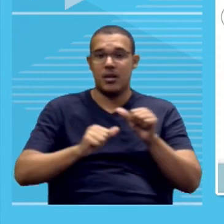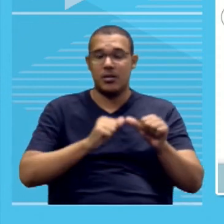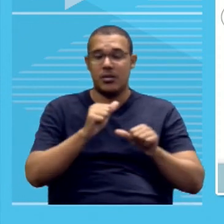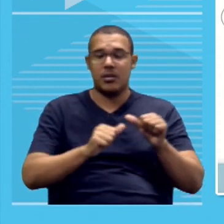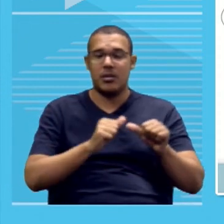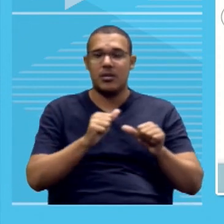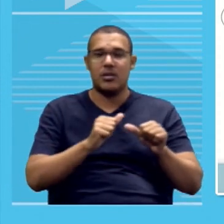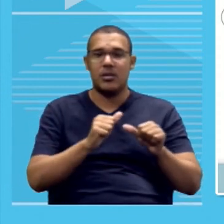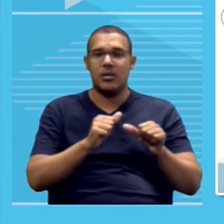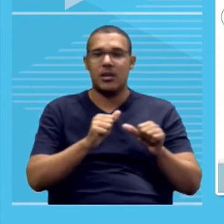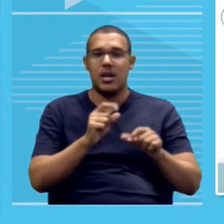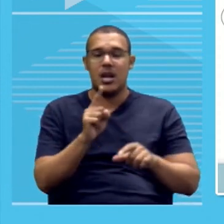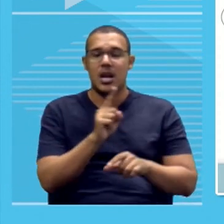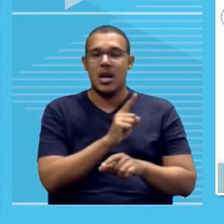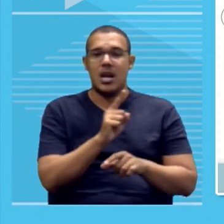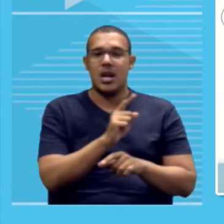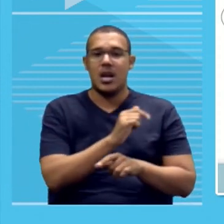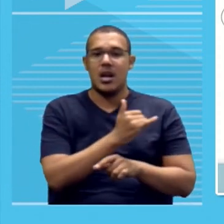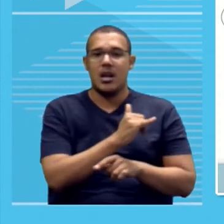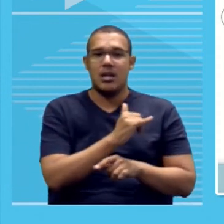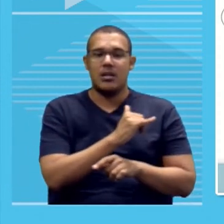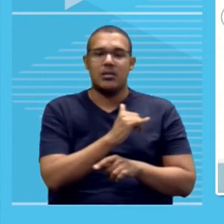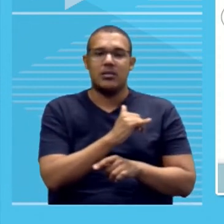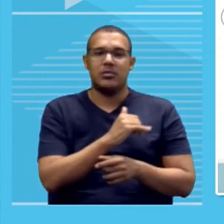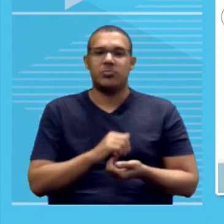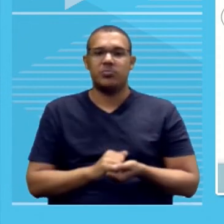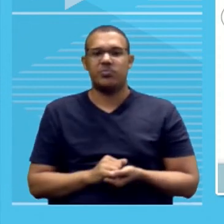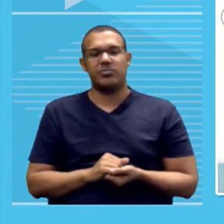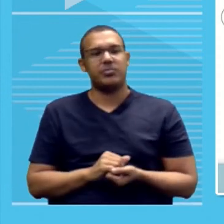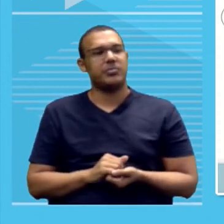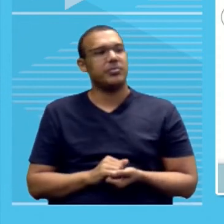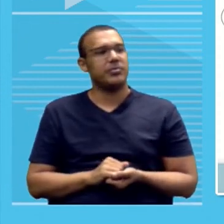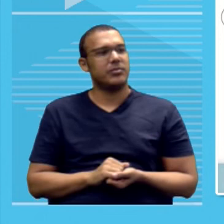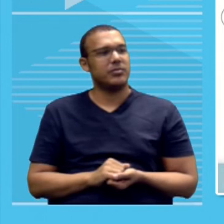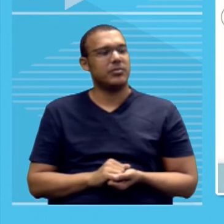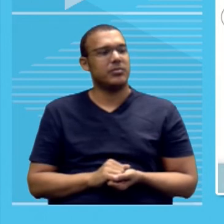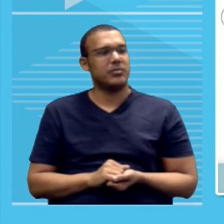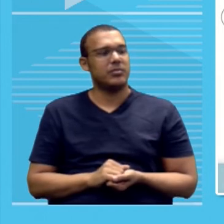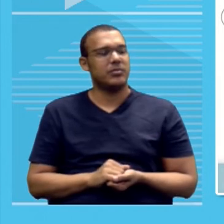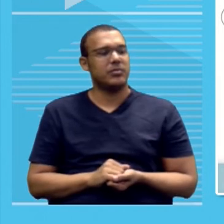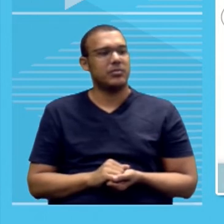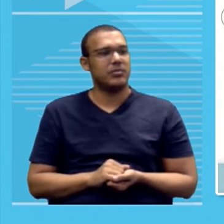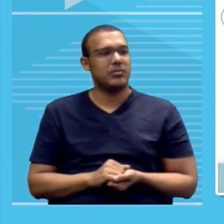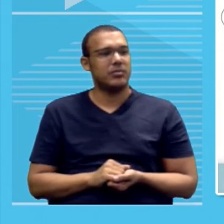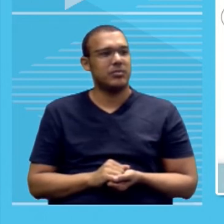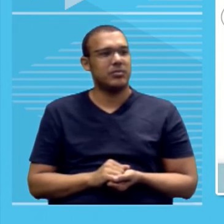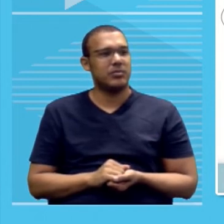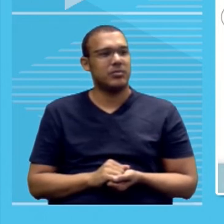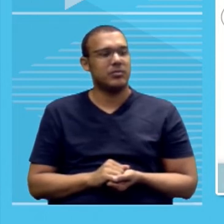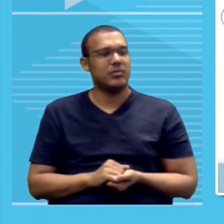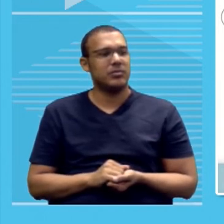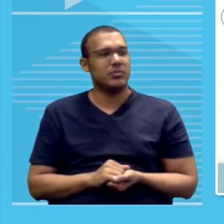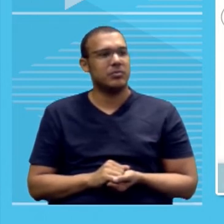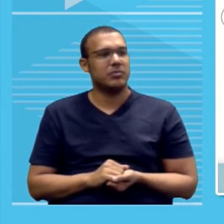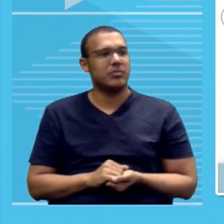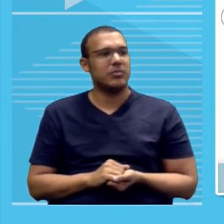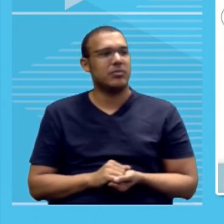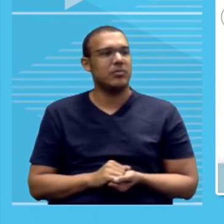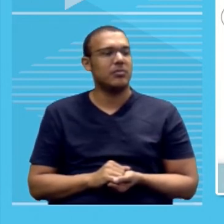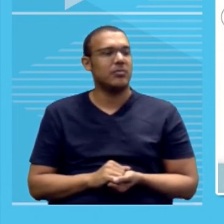energia não elétrica. Ele transforma isso aqui para um outro fator não elétrico, tá